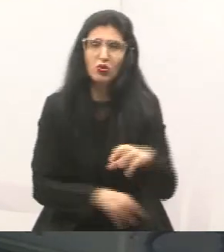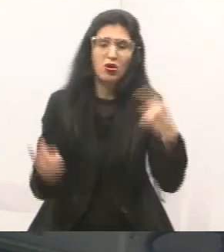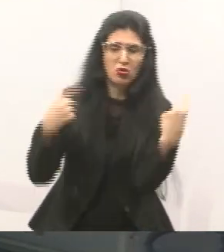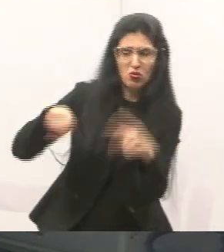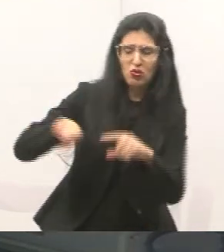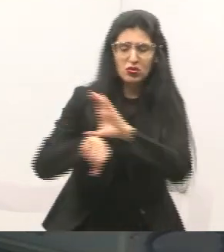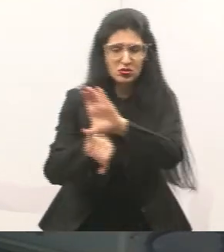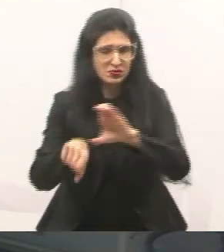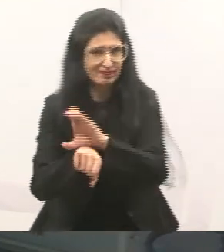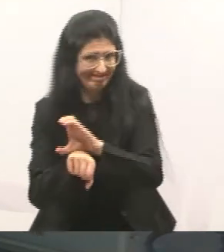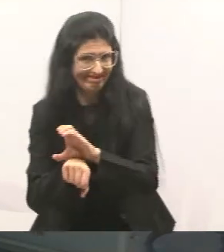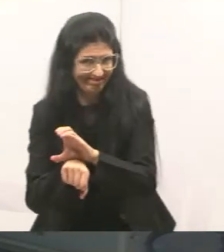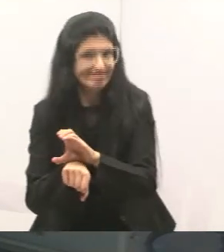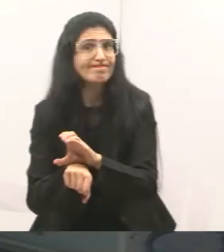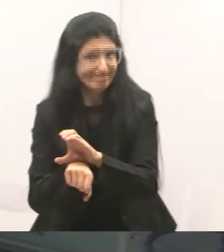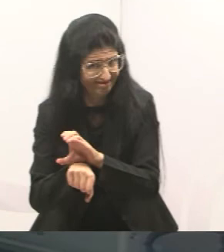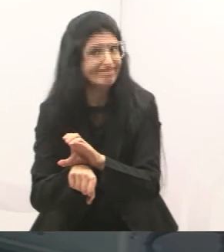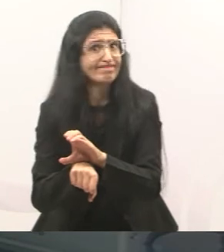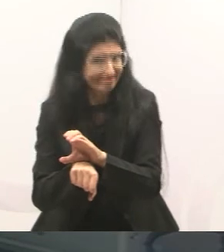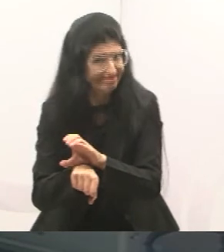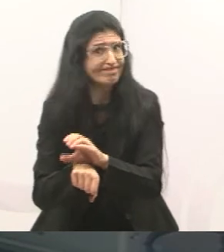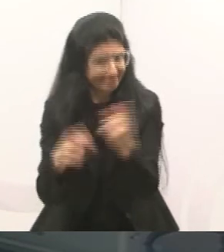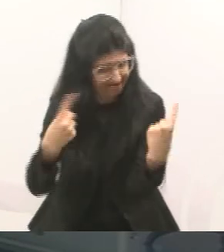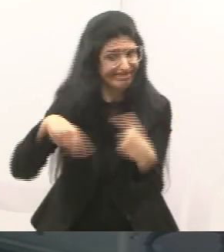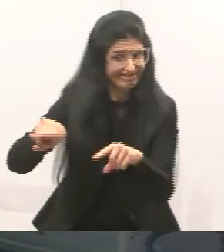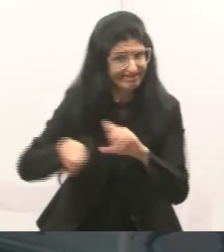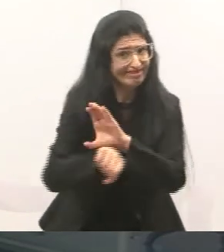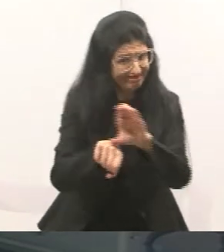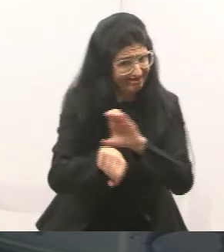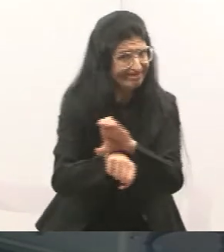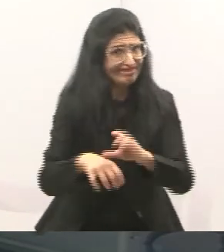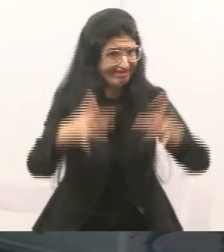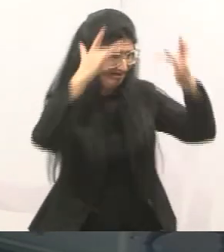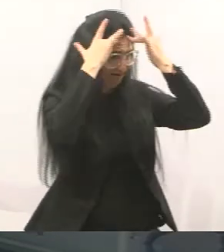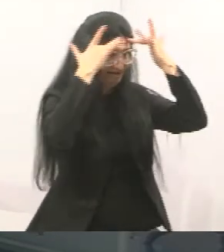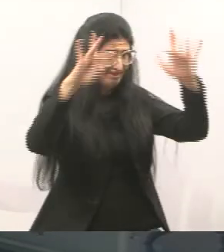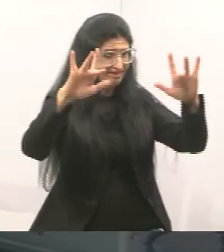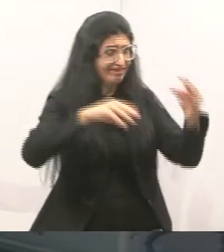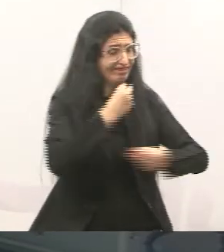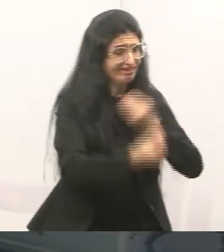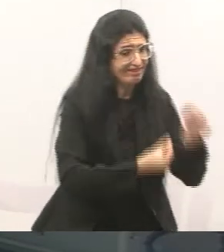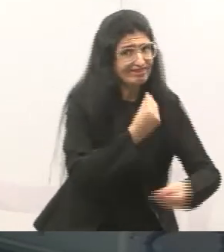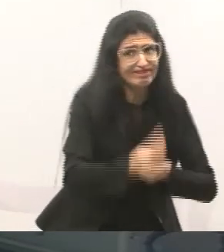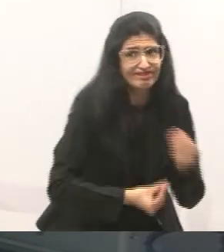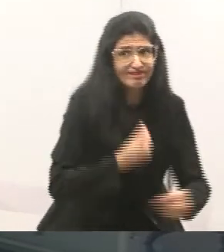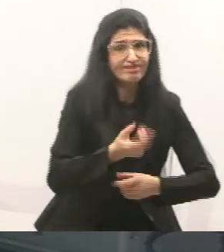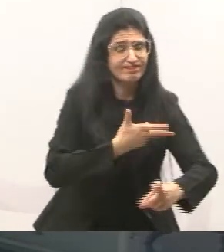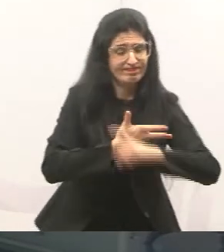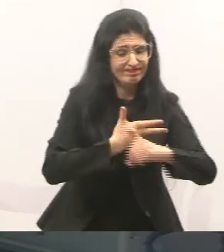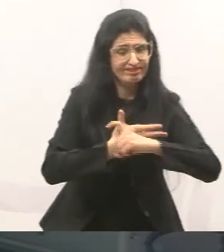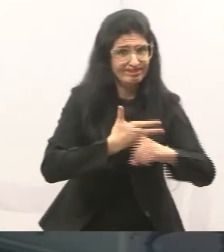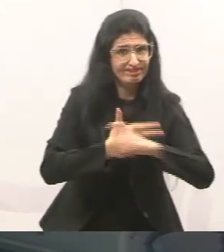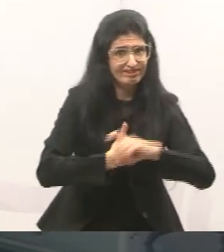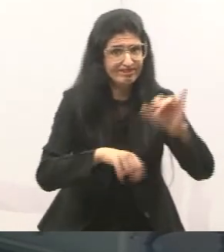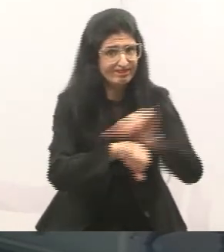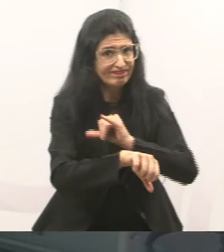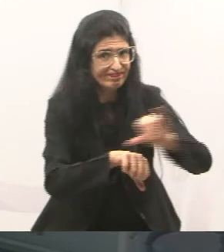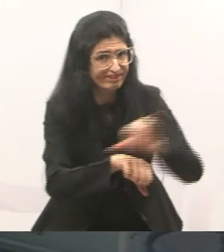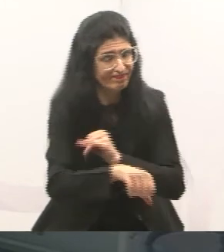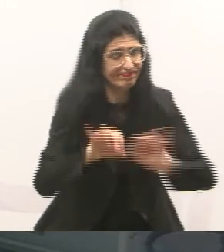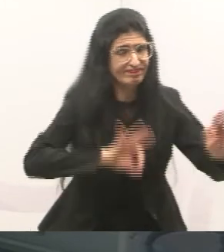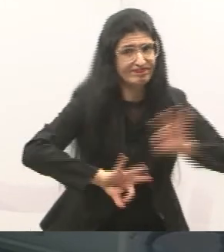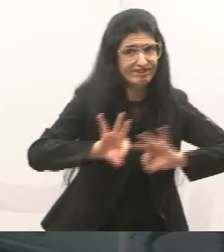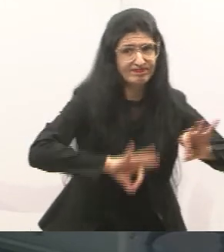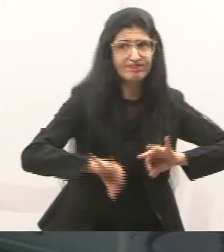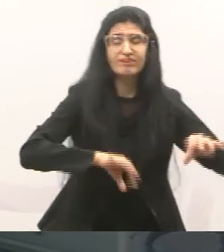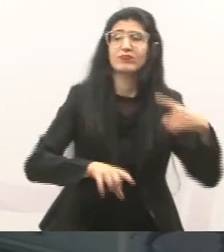e fere o nosso estatuto. Então, e não sei de que forma o Poder Executivo ele vai conduzir esse ajuste,